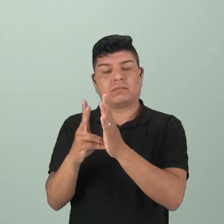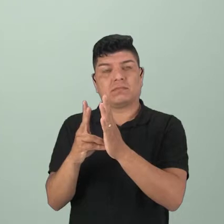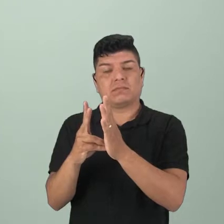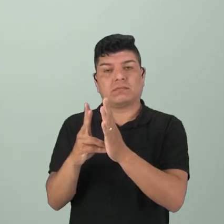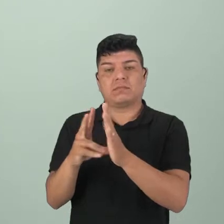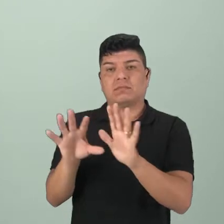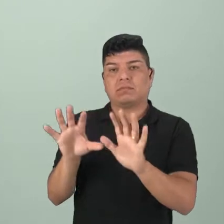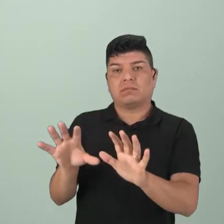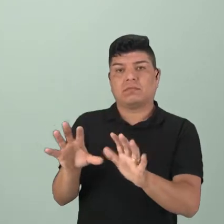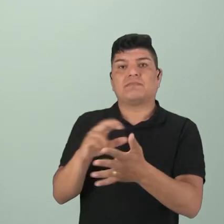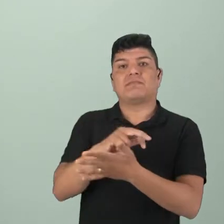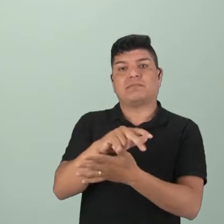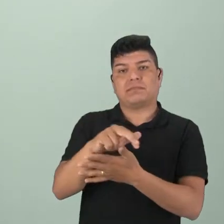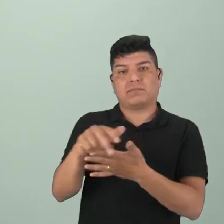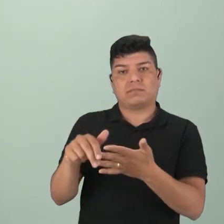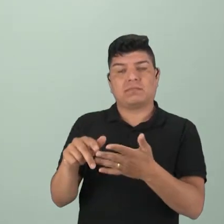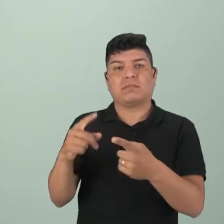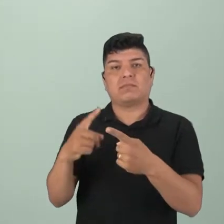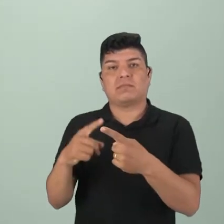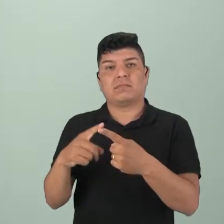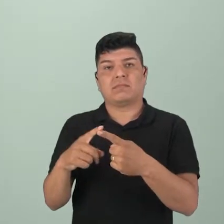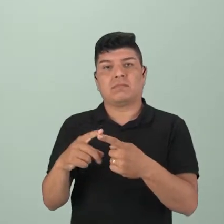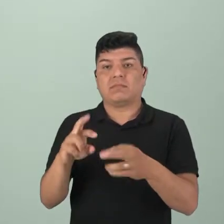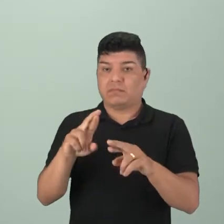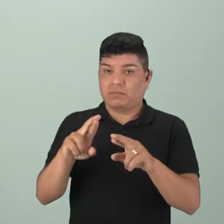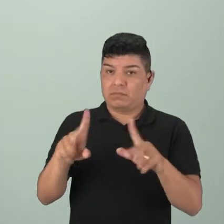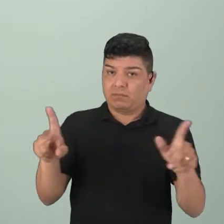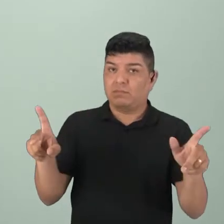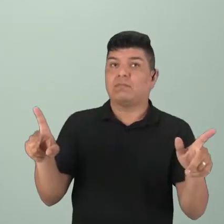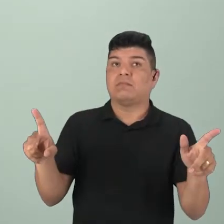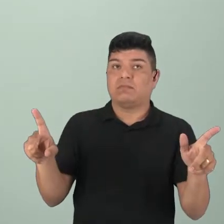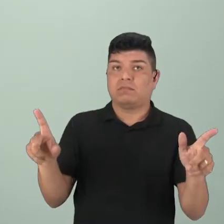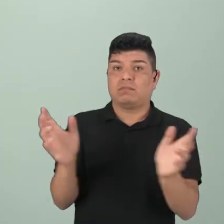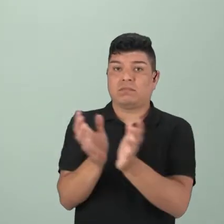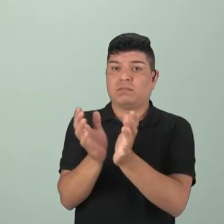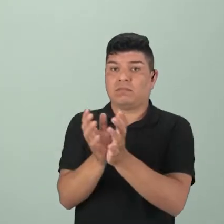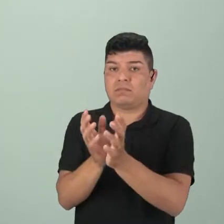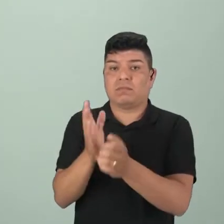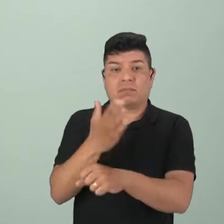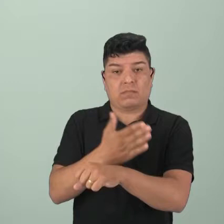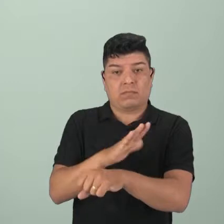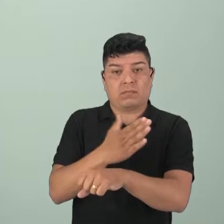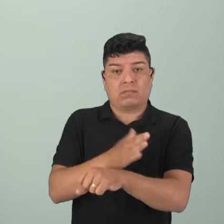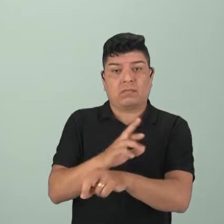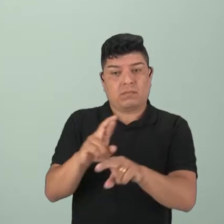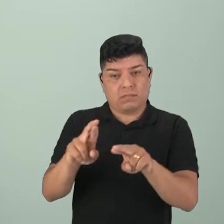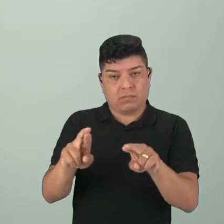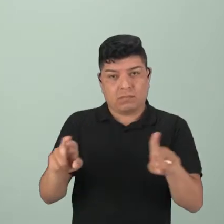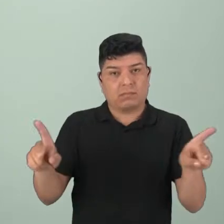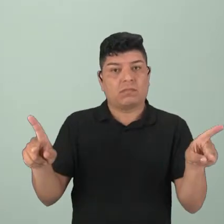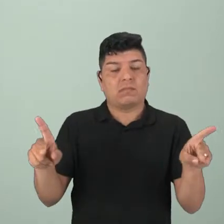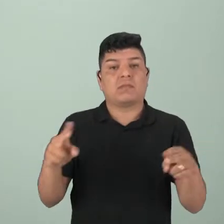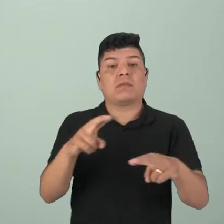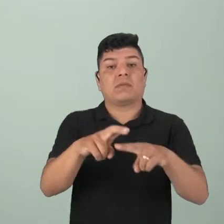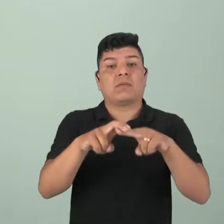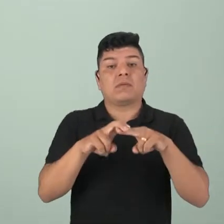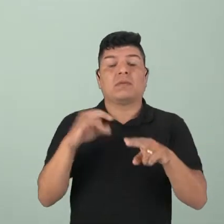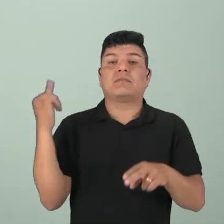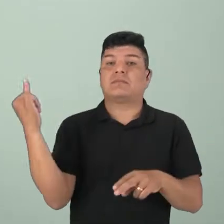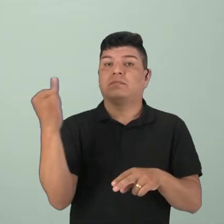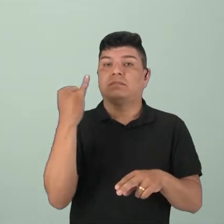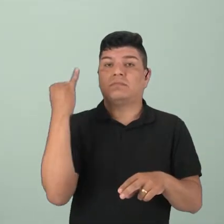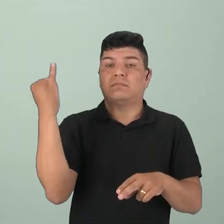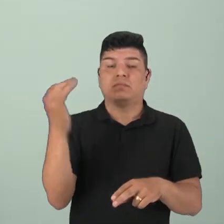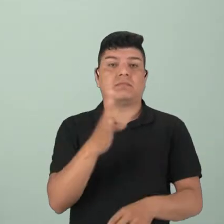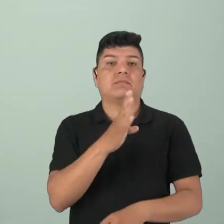E isso é muito diverso, porque eles são de etnias diferentes, São práticas culturais diferentes, então por isso que é importante a gente